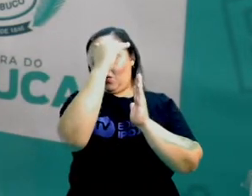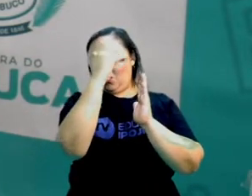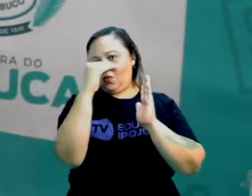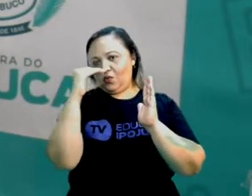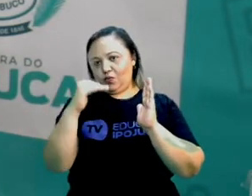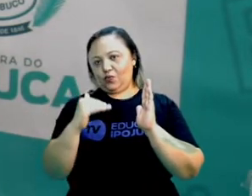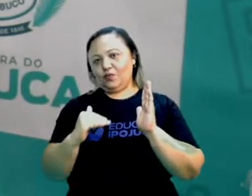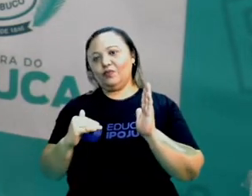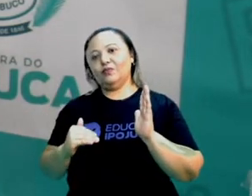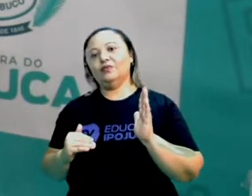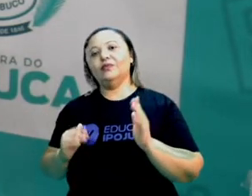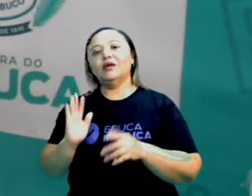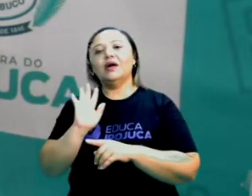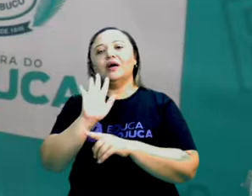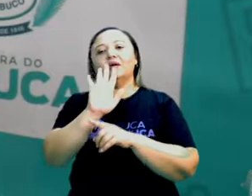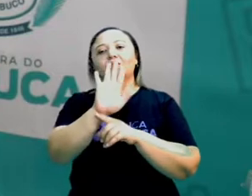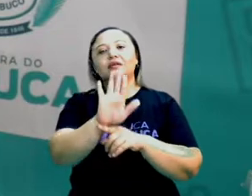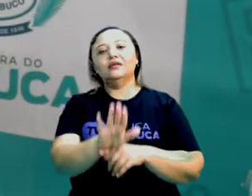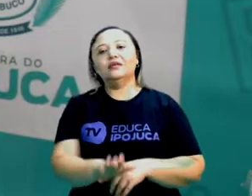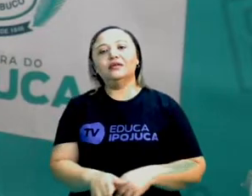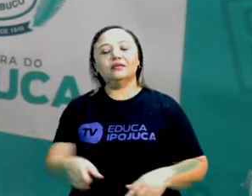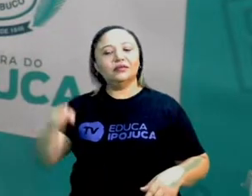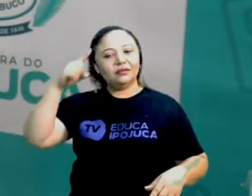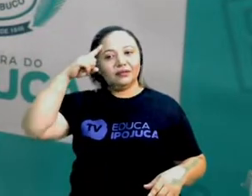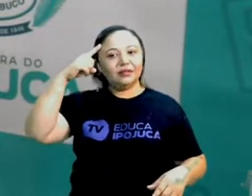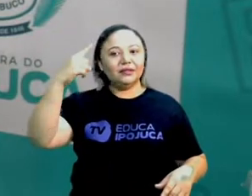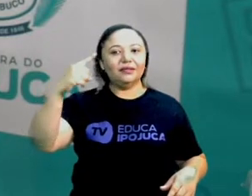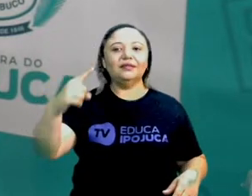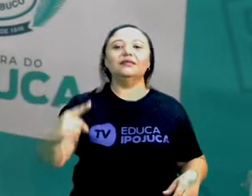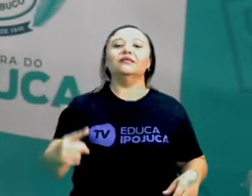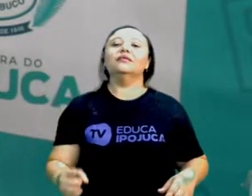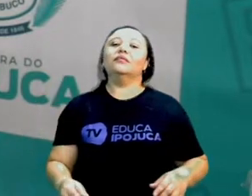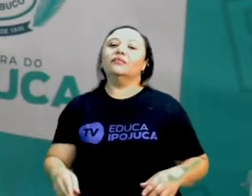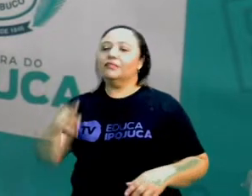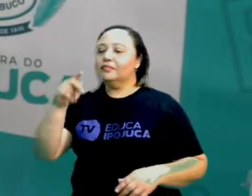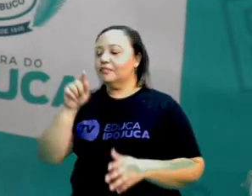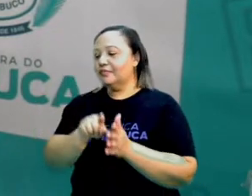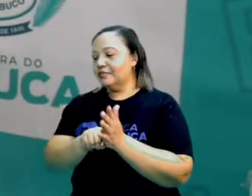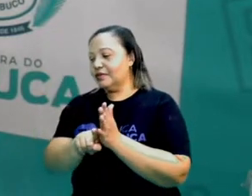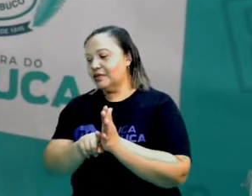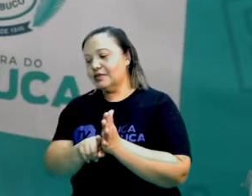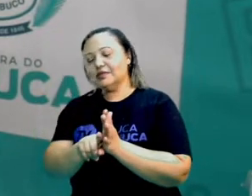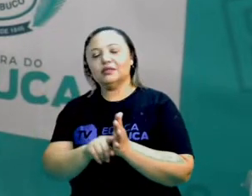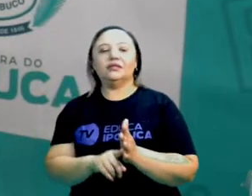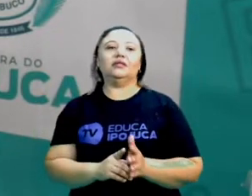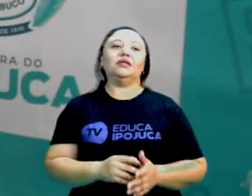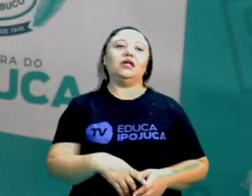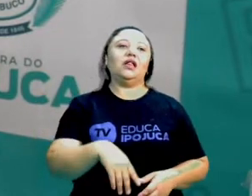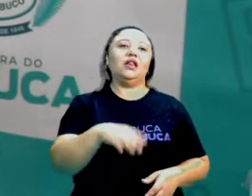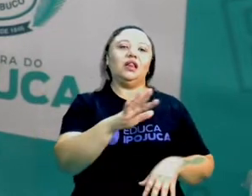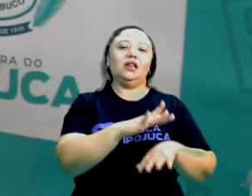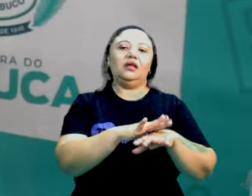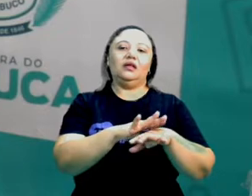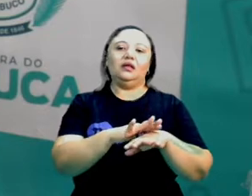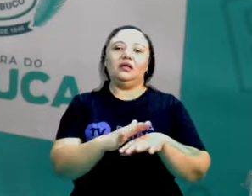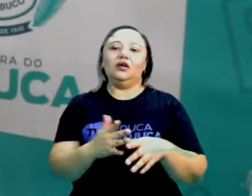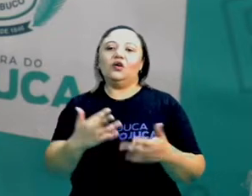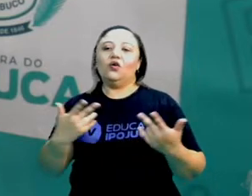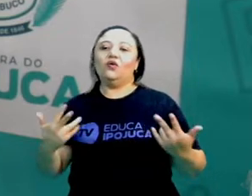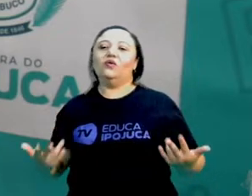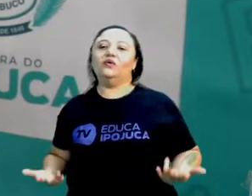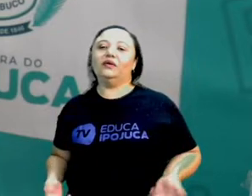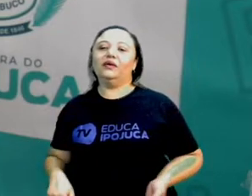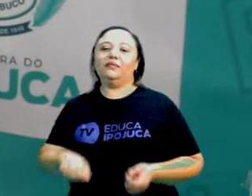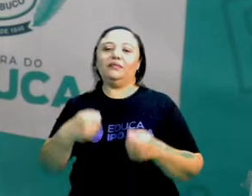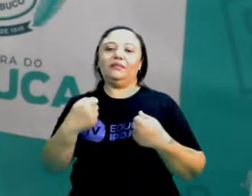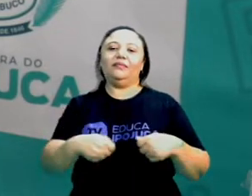E os gráficos ajudam nas situações do dia a dia, né? Sobre pesquisa, sobre doenças, de coisas que precisam